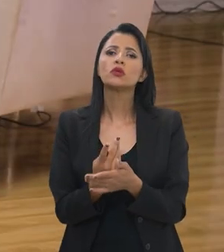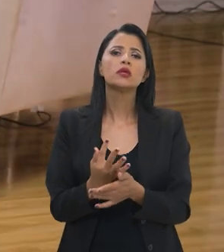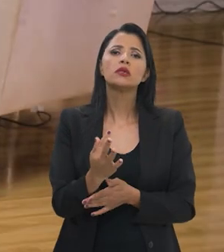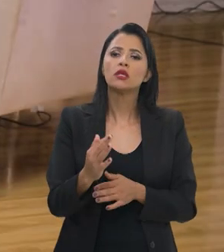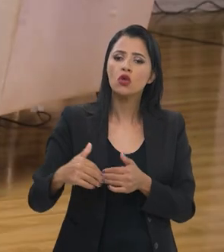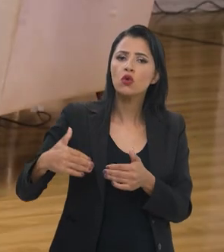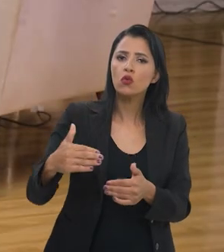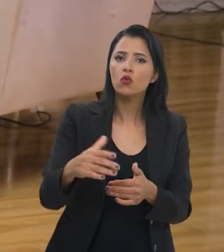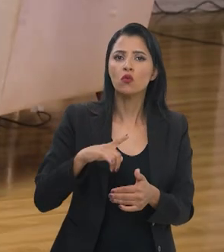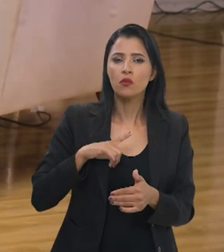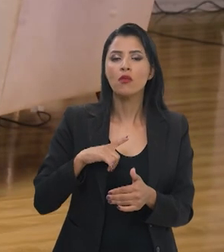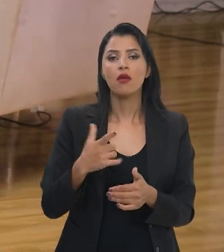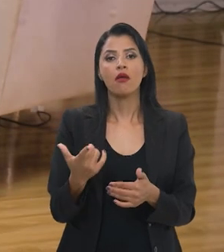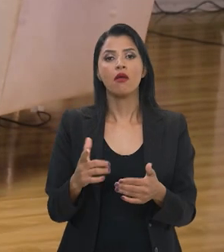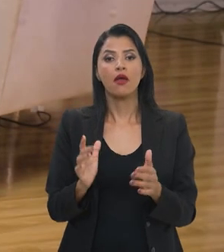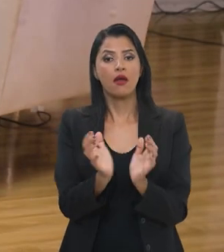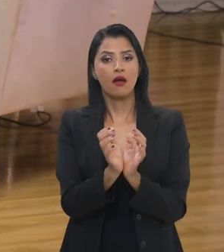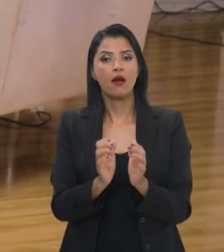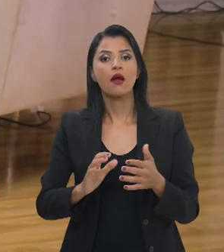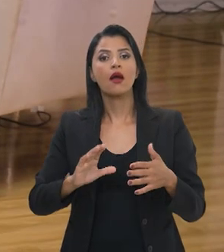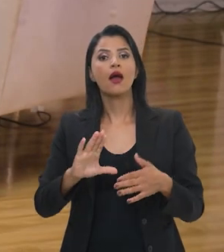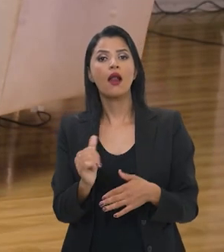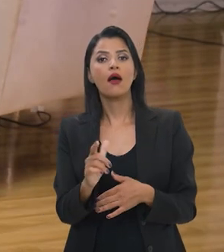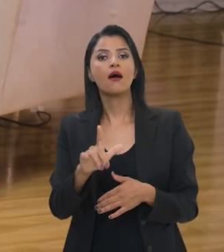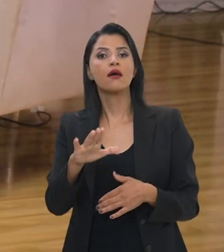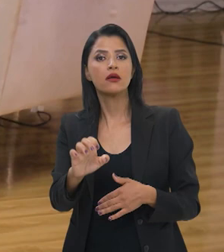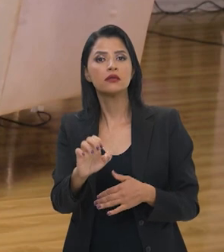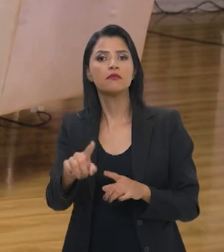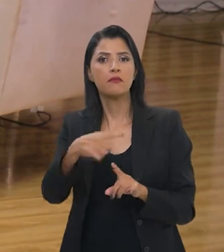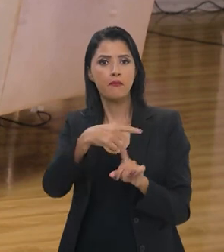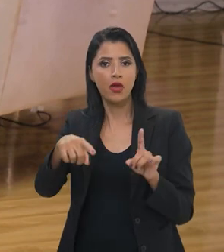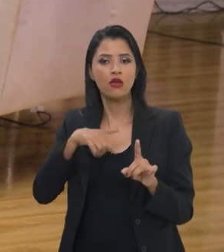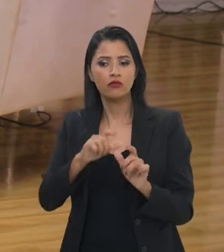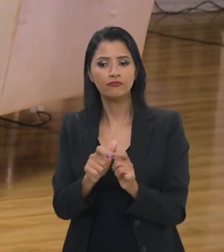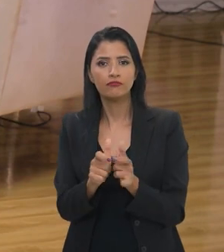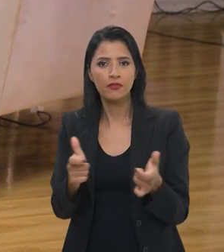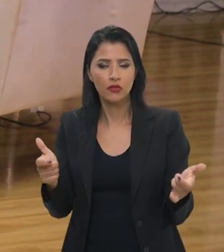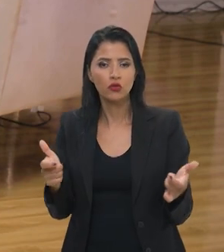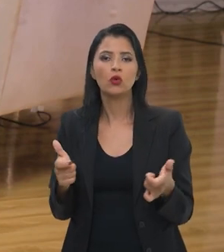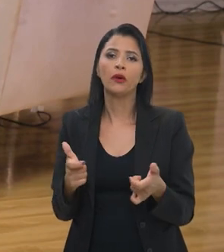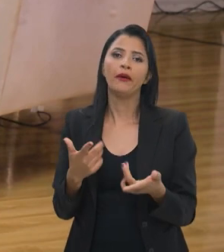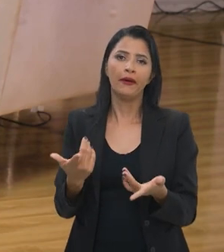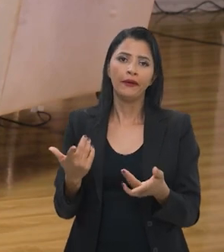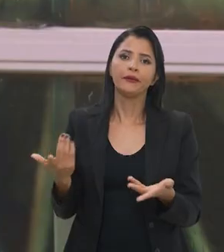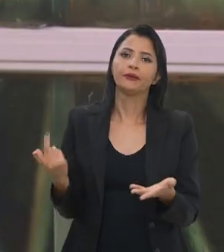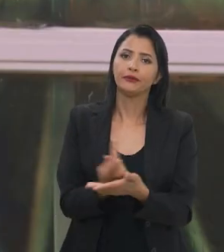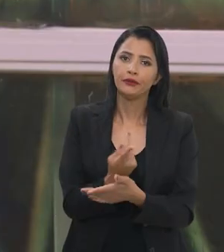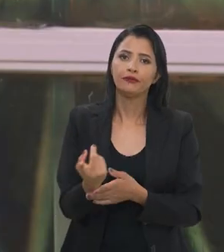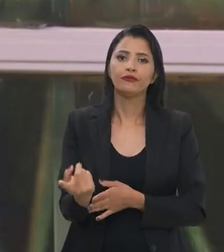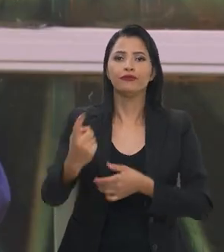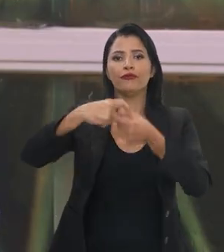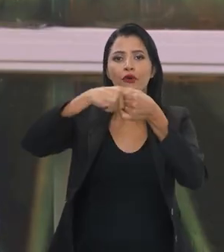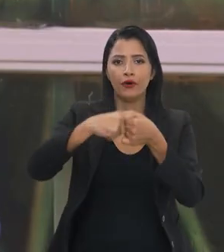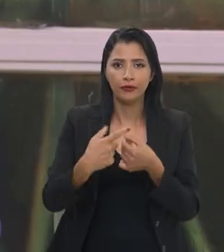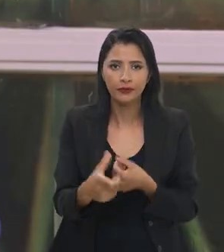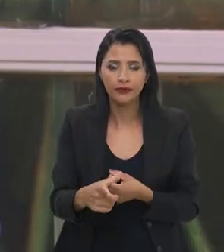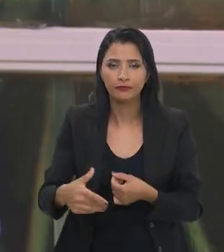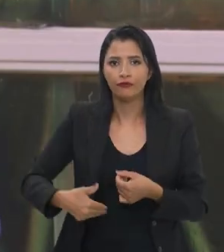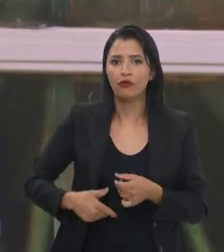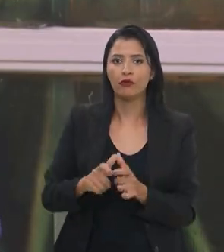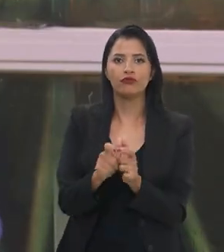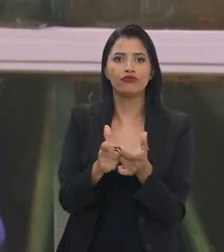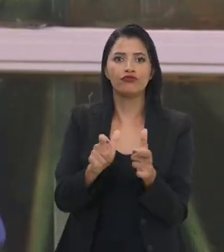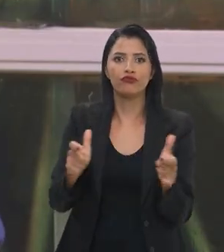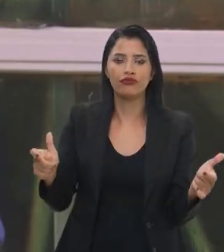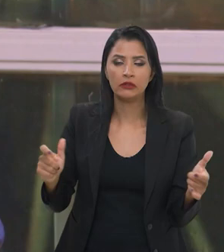lá na frente e fez crescer a classe média lá na frente o Brasil volta para o mapa da Fome volta para o mapa da